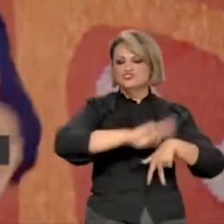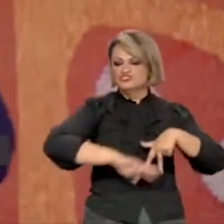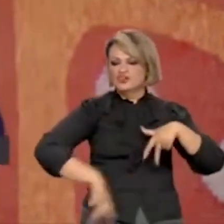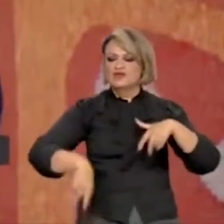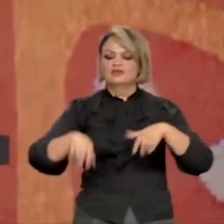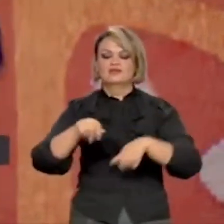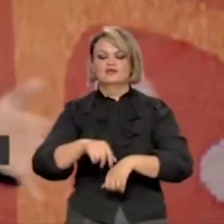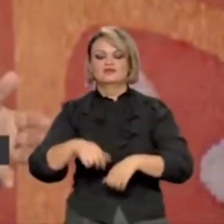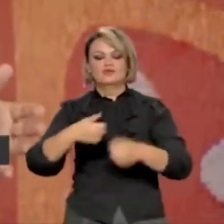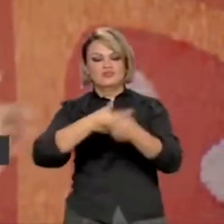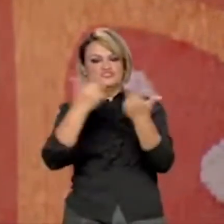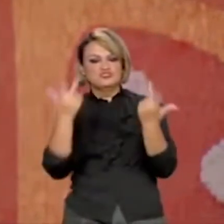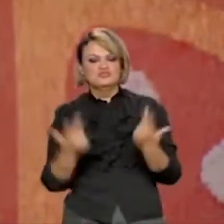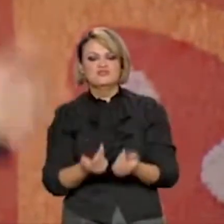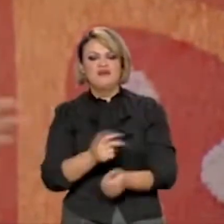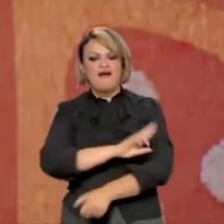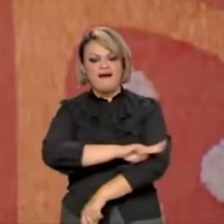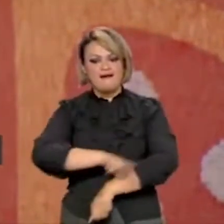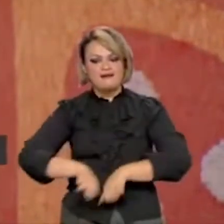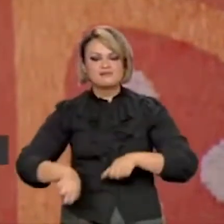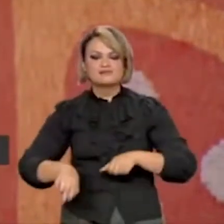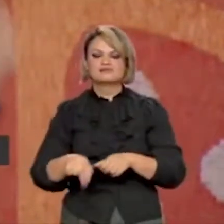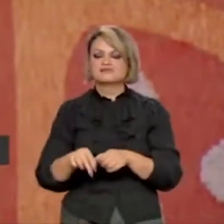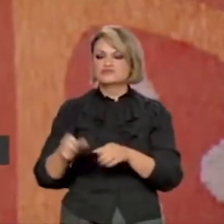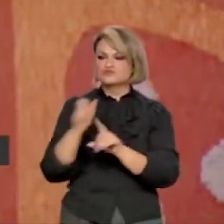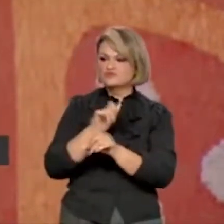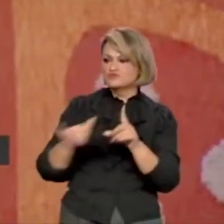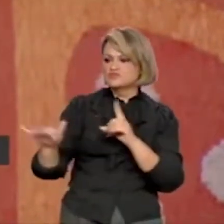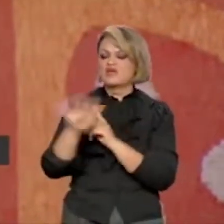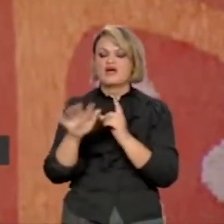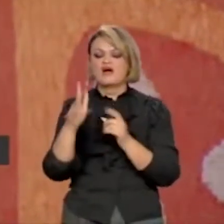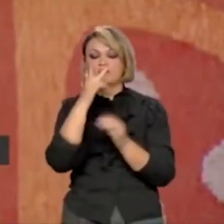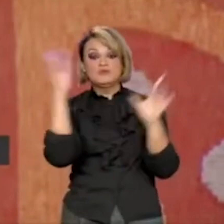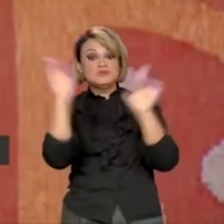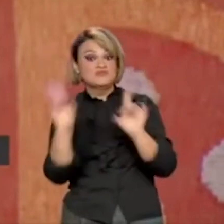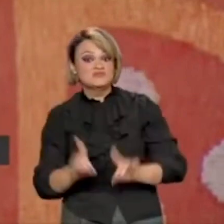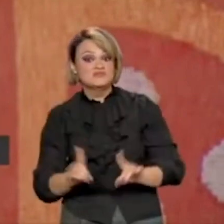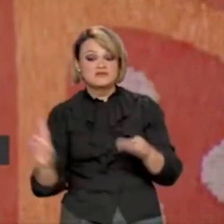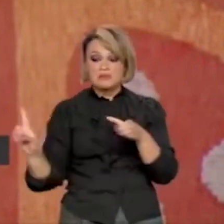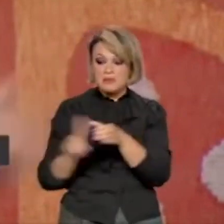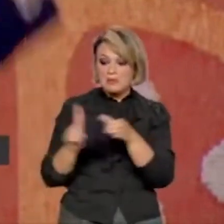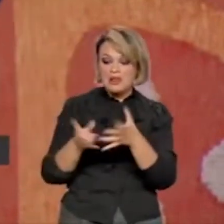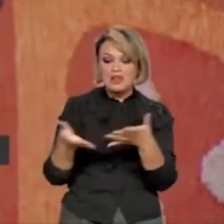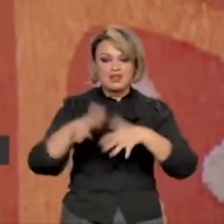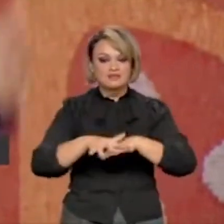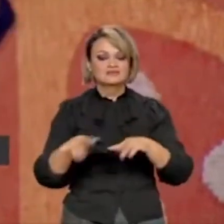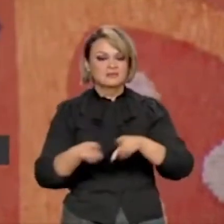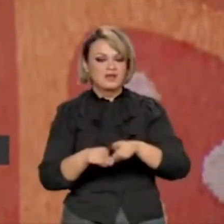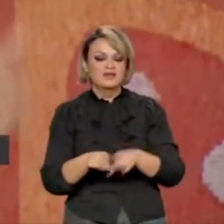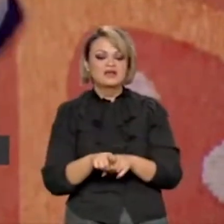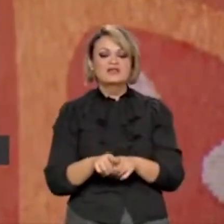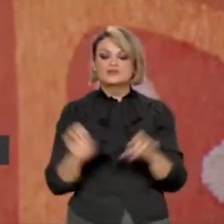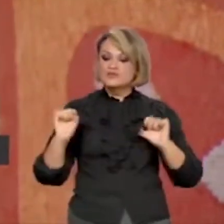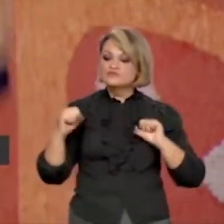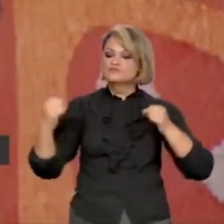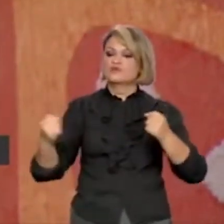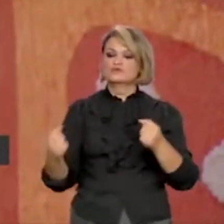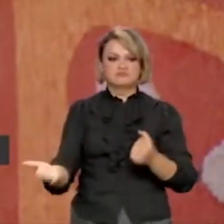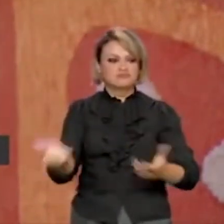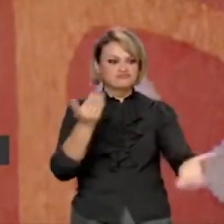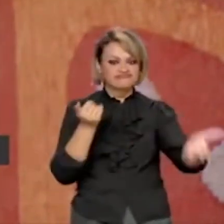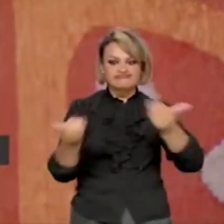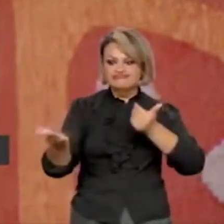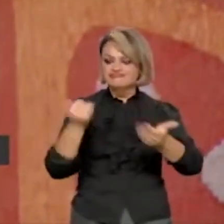de raça de etnia da inclusão social das pessoas com deficiência Então acho que o grande esforço também a gente poder